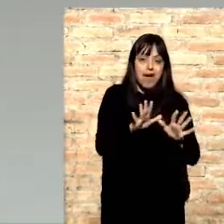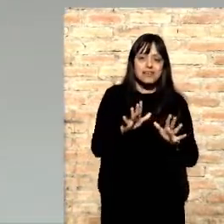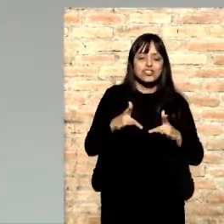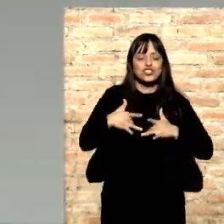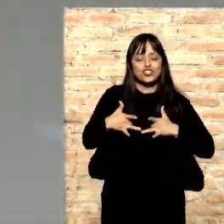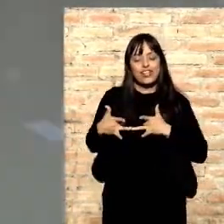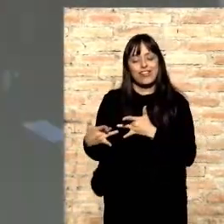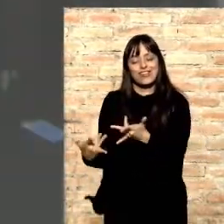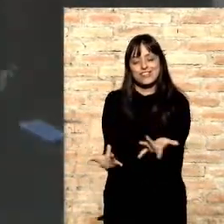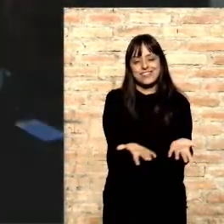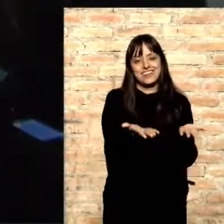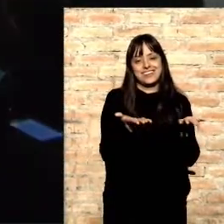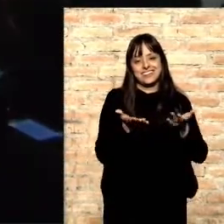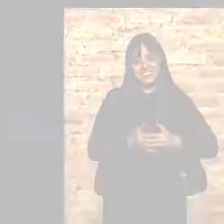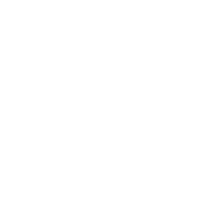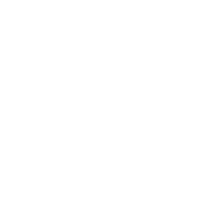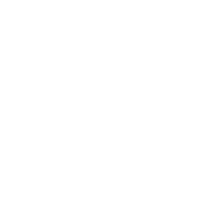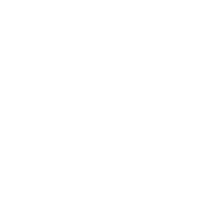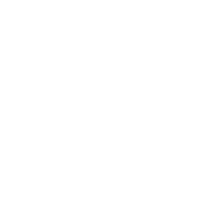obrigado